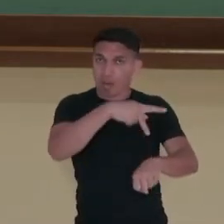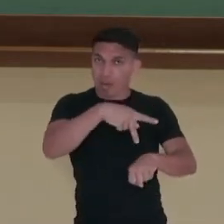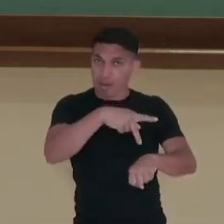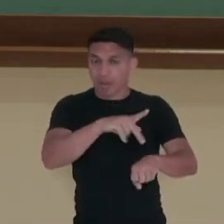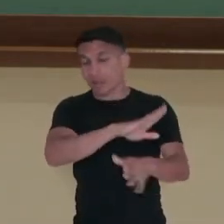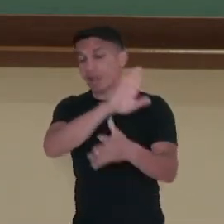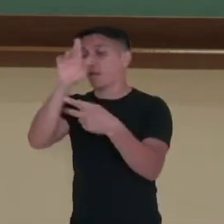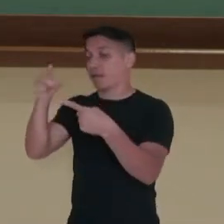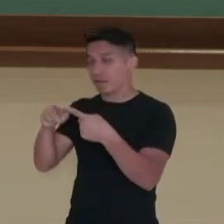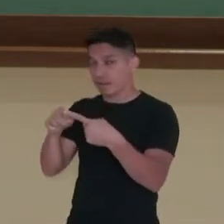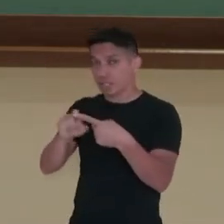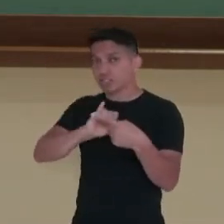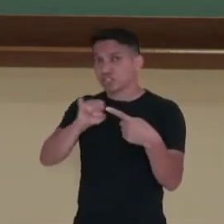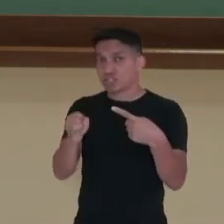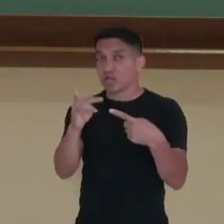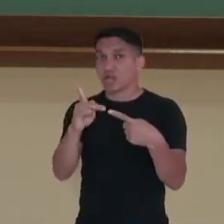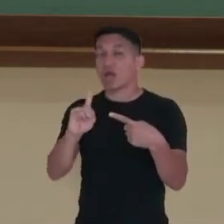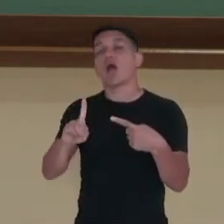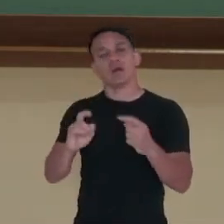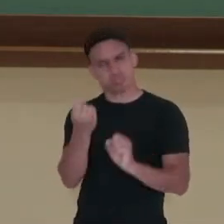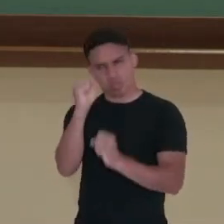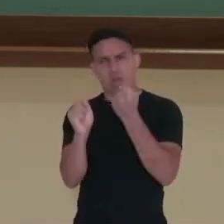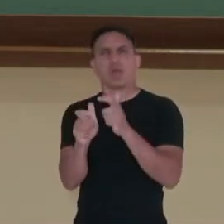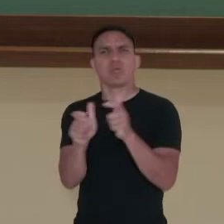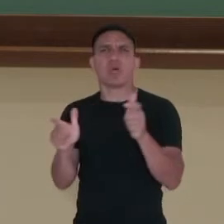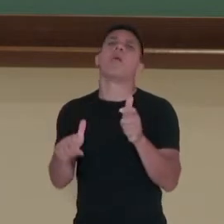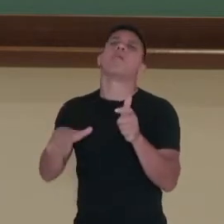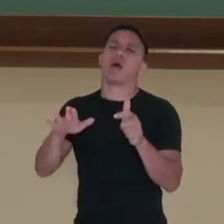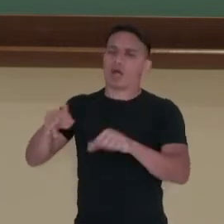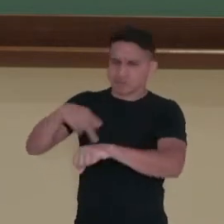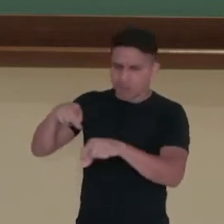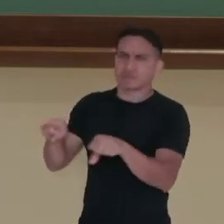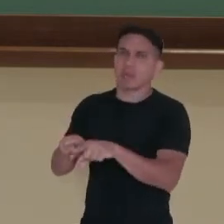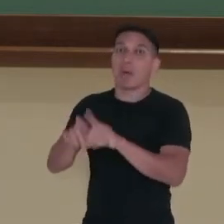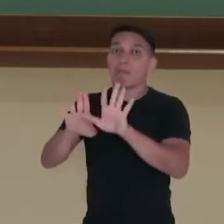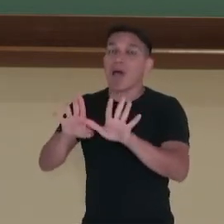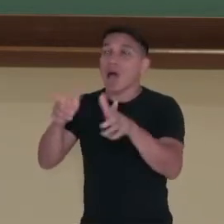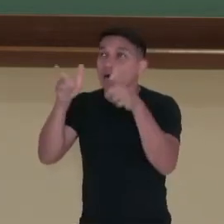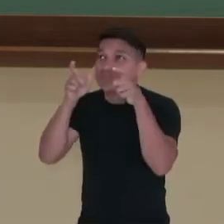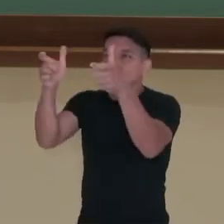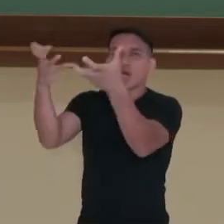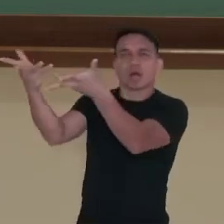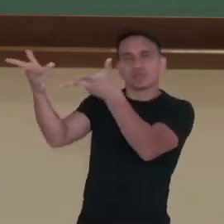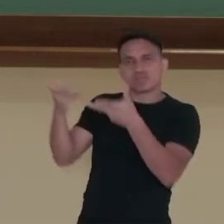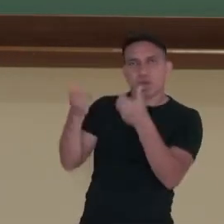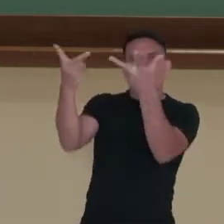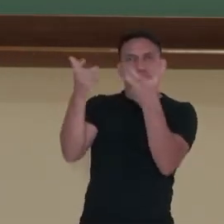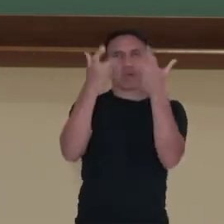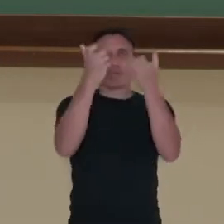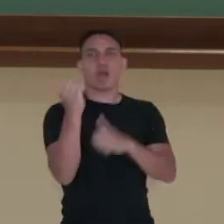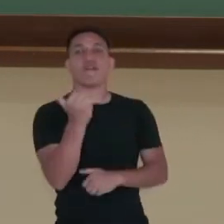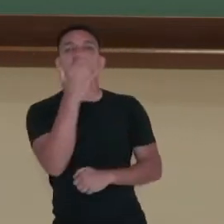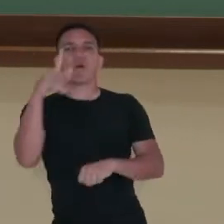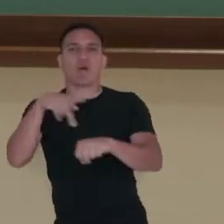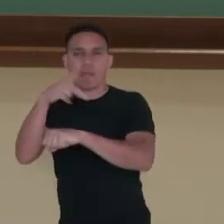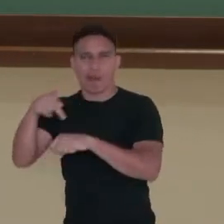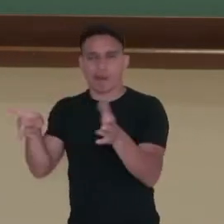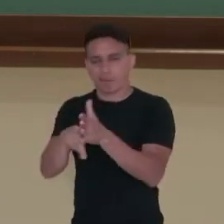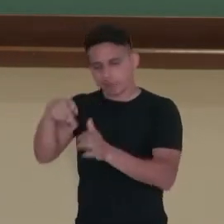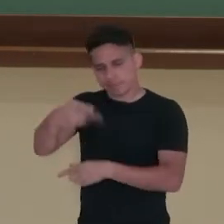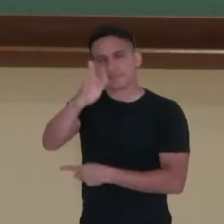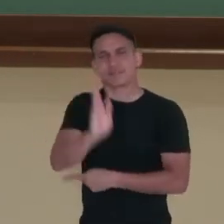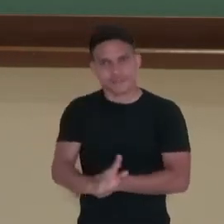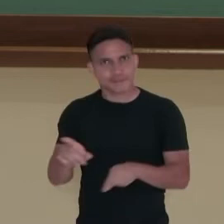ter um desenvolvimento nacional, mas também de atrair capitais estrangeiros, empresas estrangeiras para o